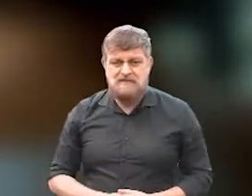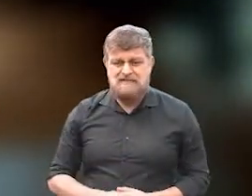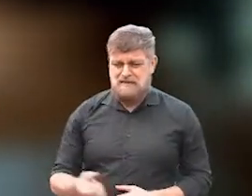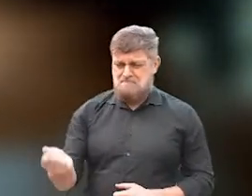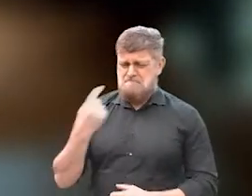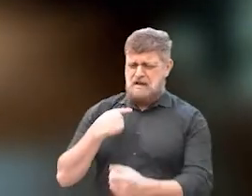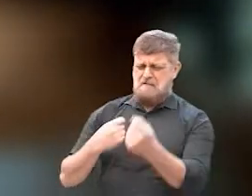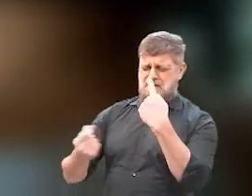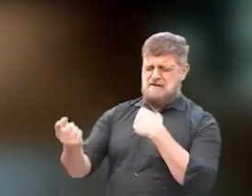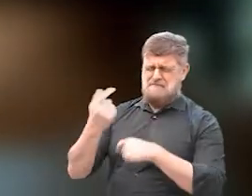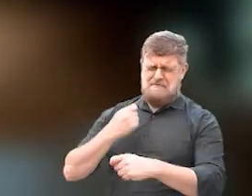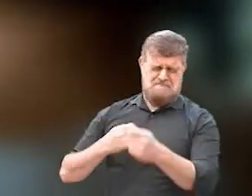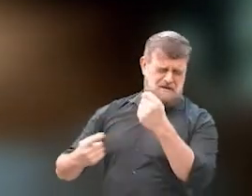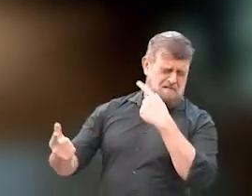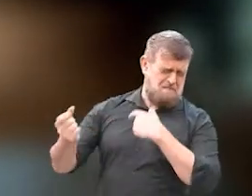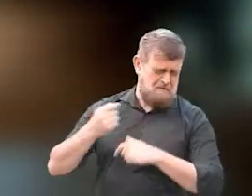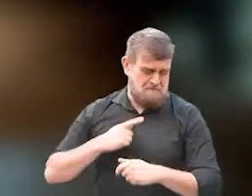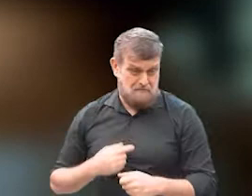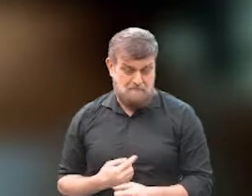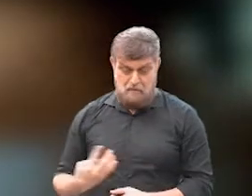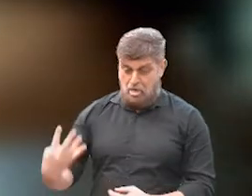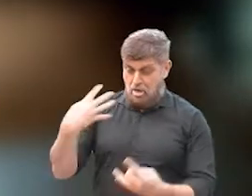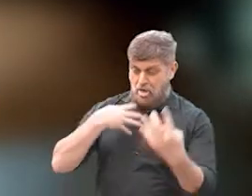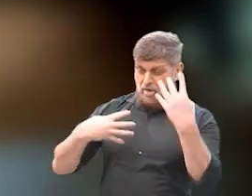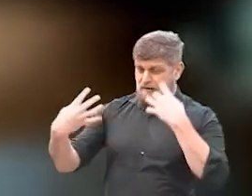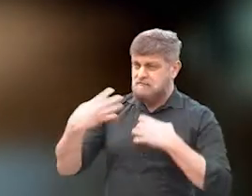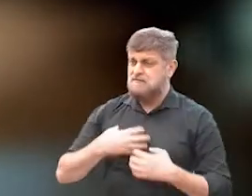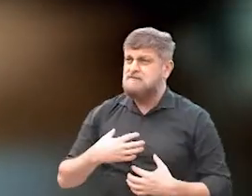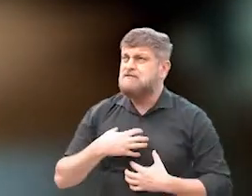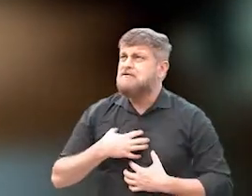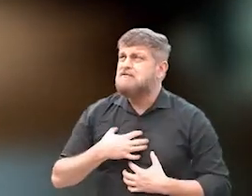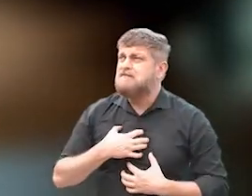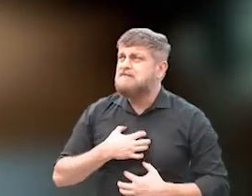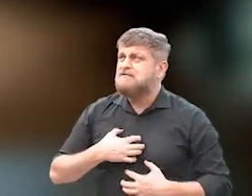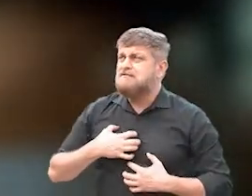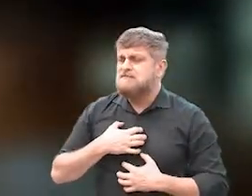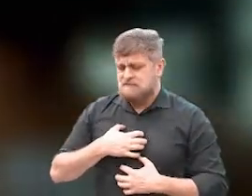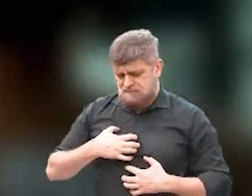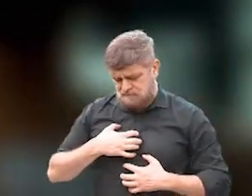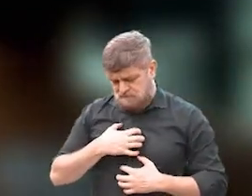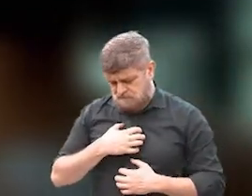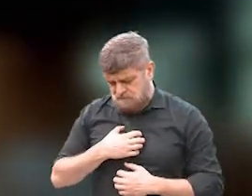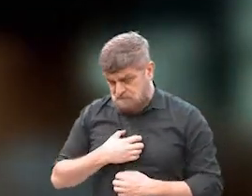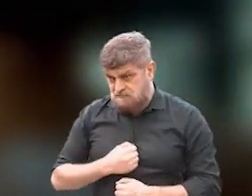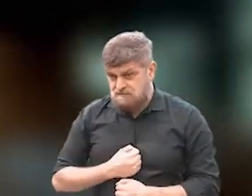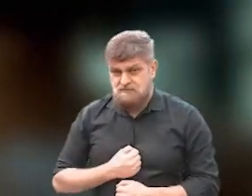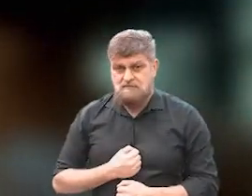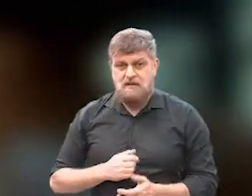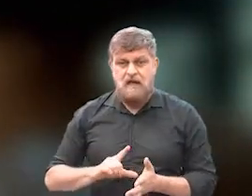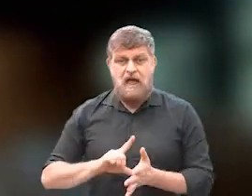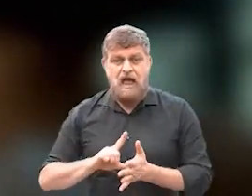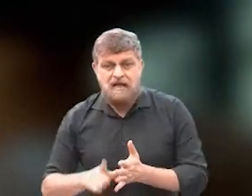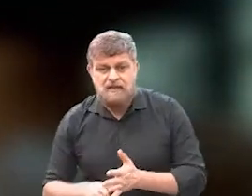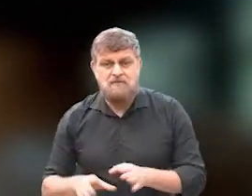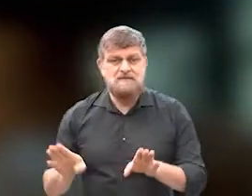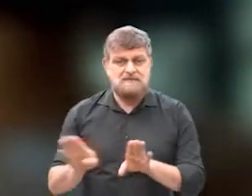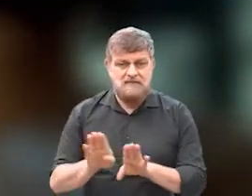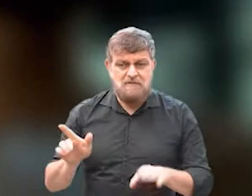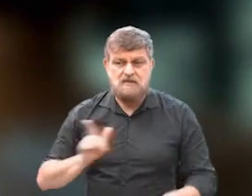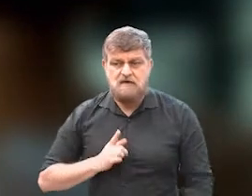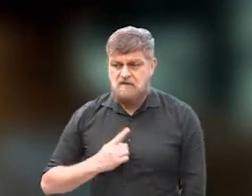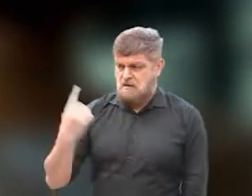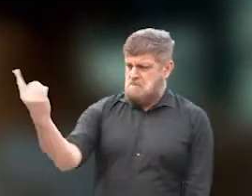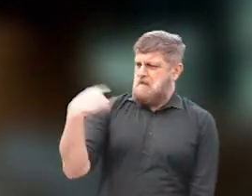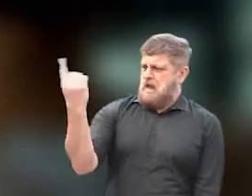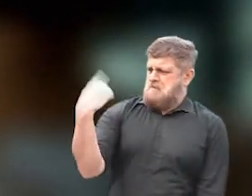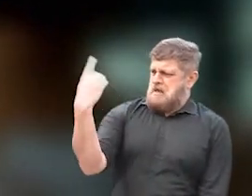palavras muito violentas, verbal, que me doeu muito, muito, sabe? E aí ele veio com a agressão de